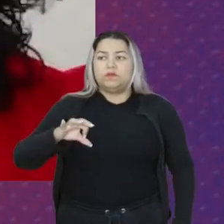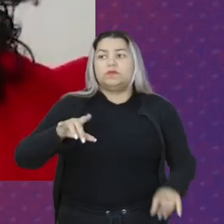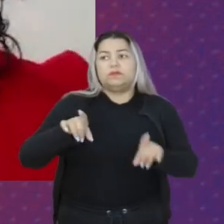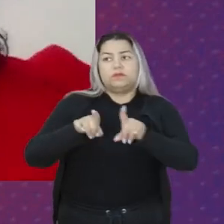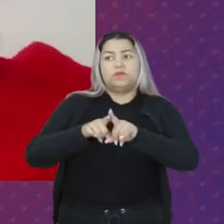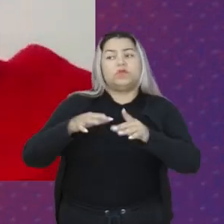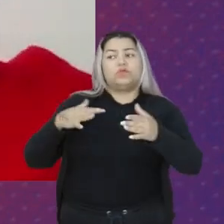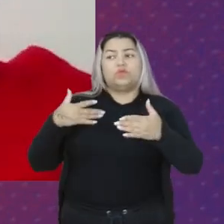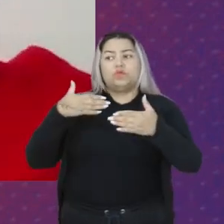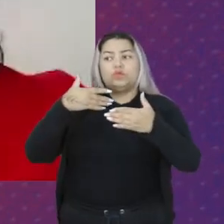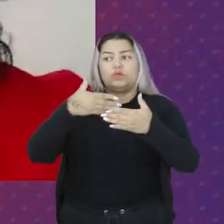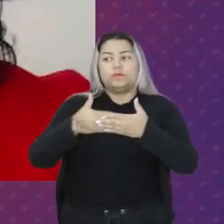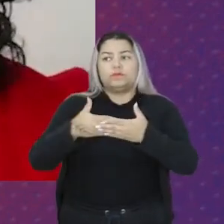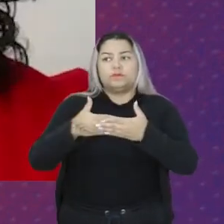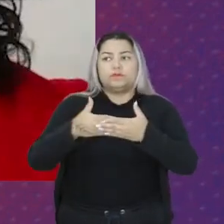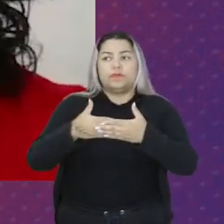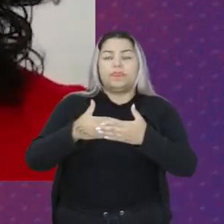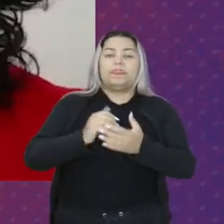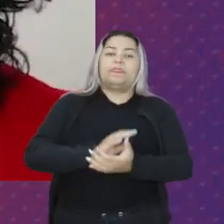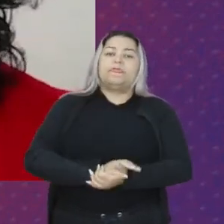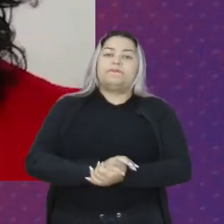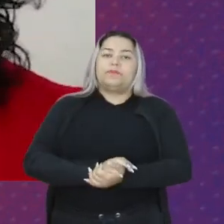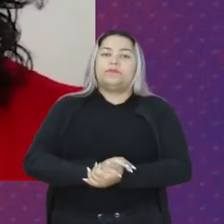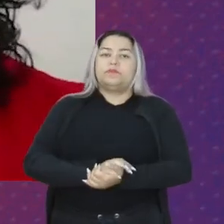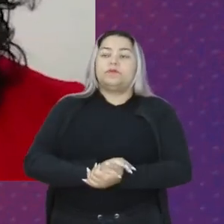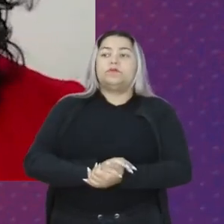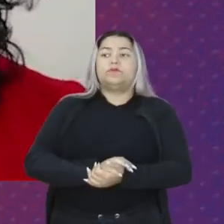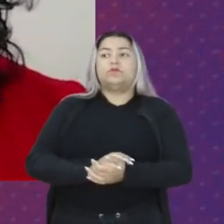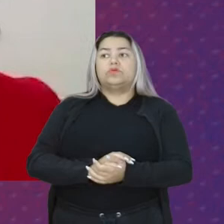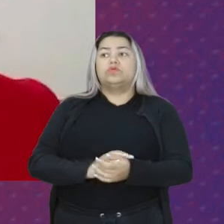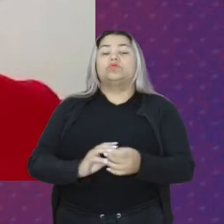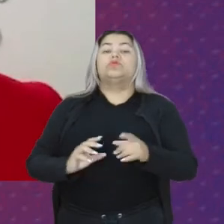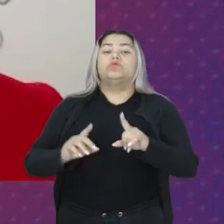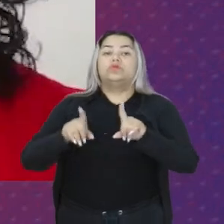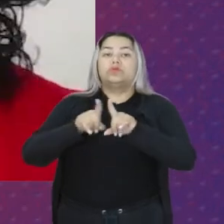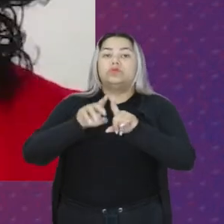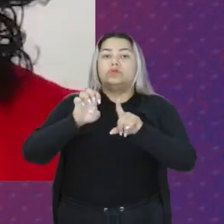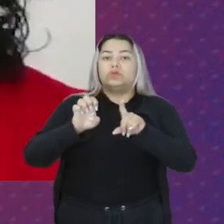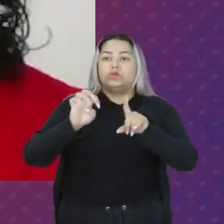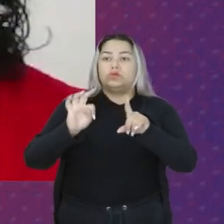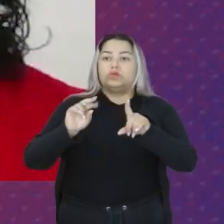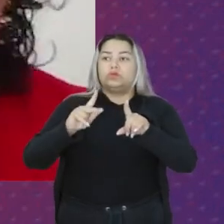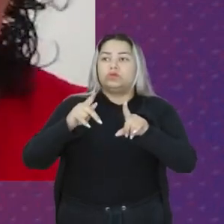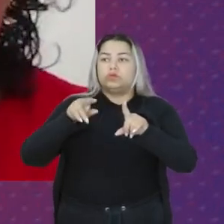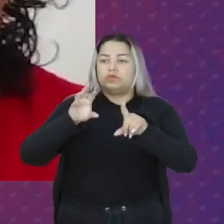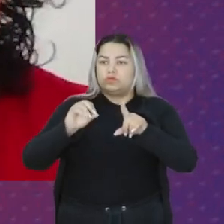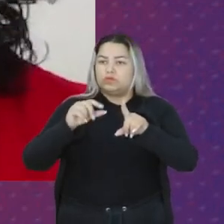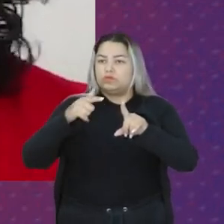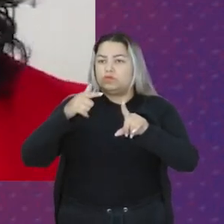trouxe avanços na situação de estupro de vulnerável. A Lei